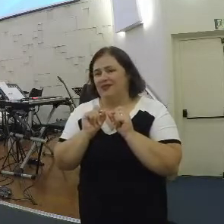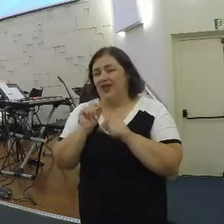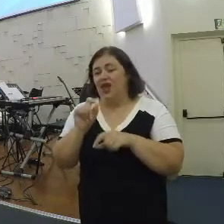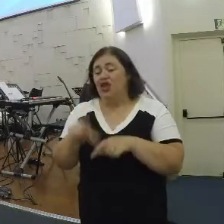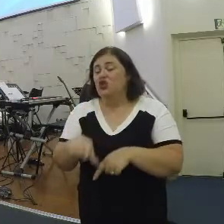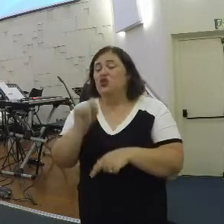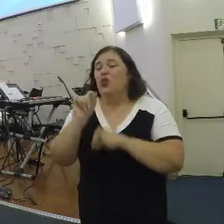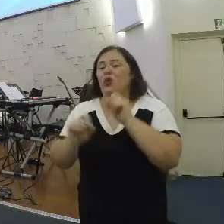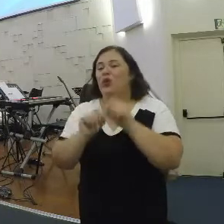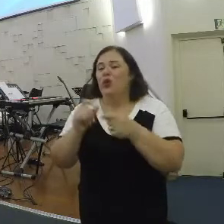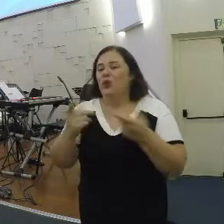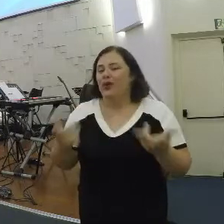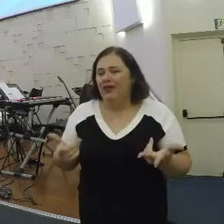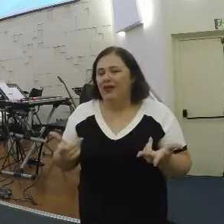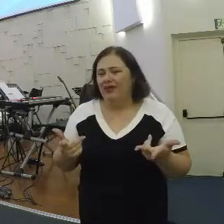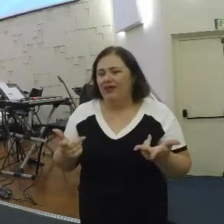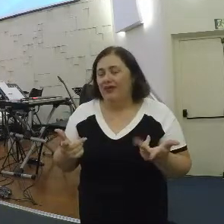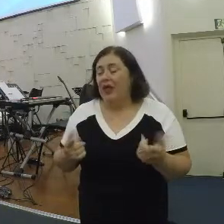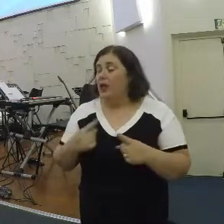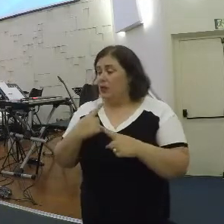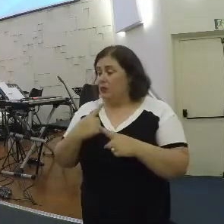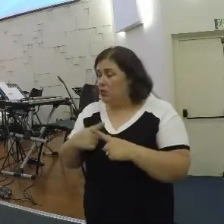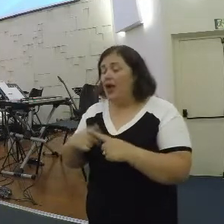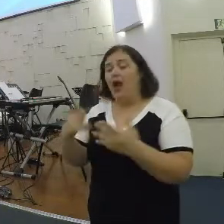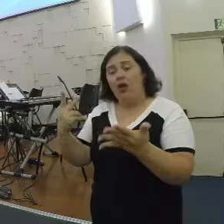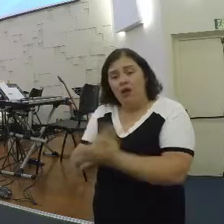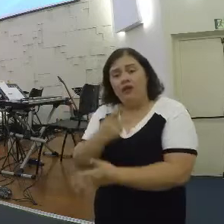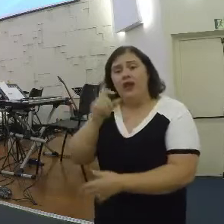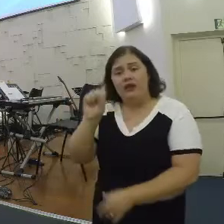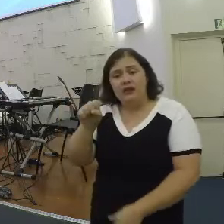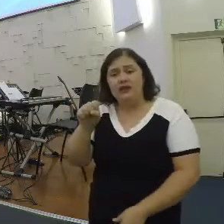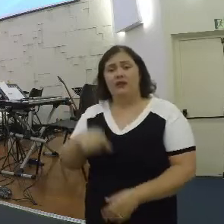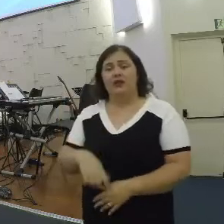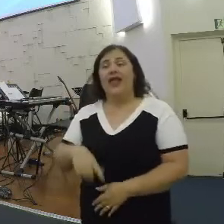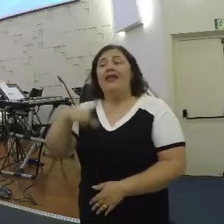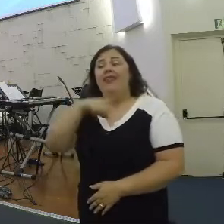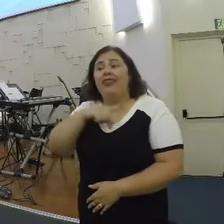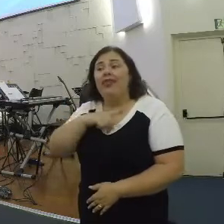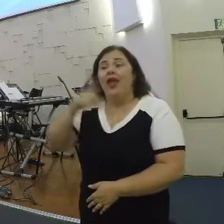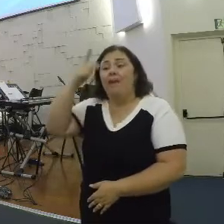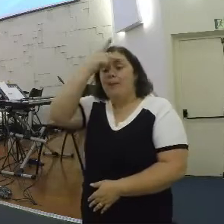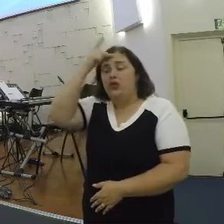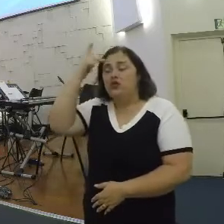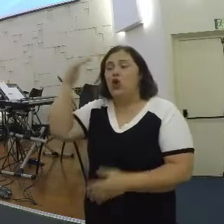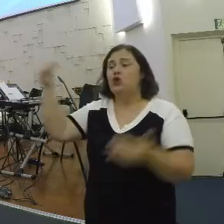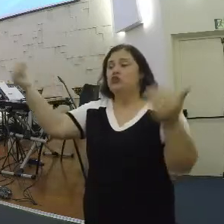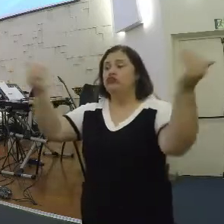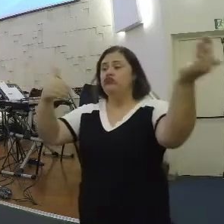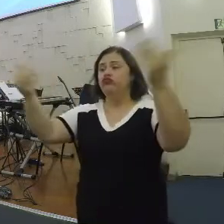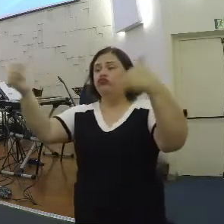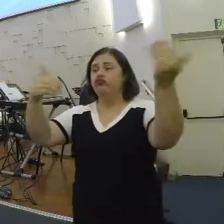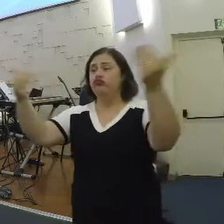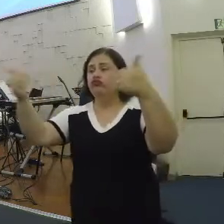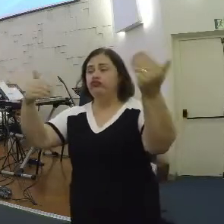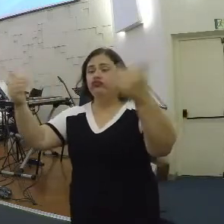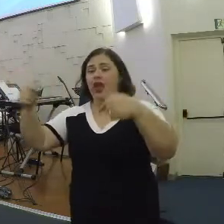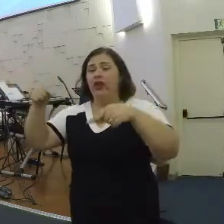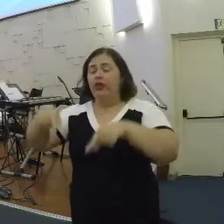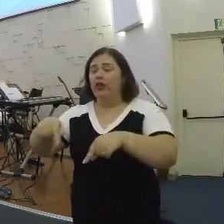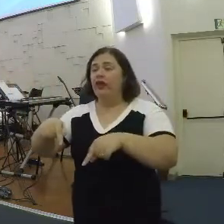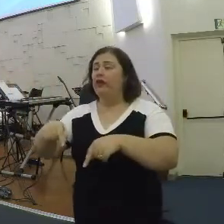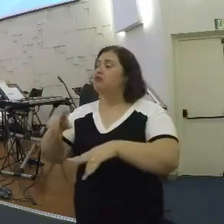Evangelho. Irmãos, pode ser que existam em nosso meio pessoas que ouvem o Evangelho, mas não com atenção. Precisamos orar por